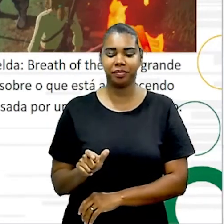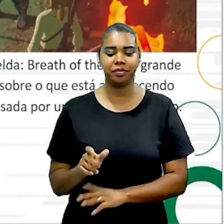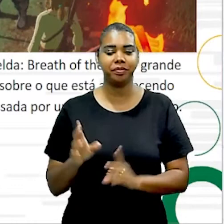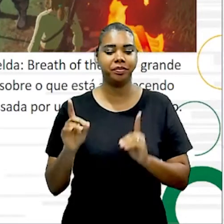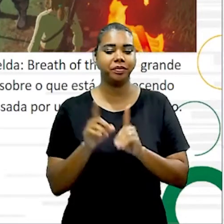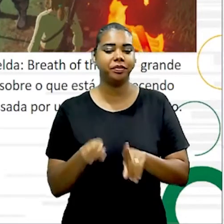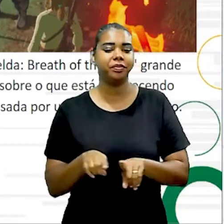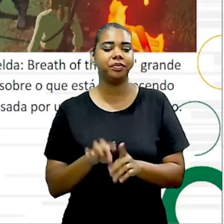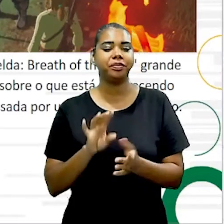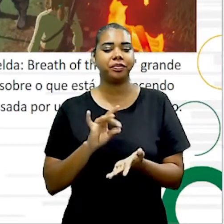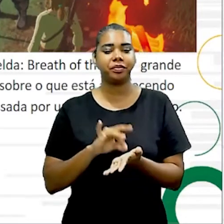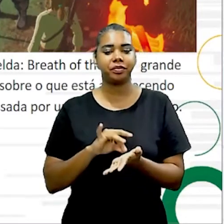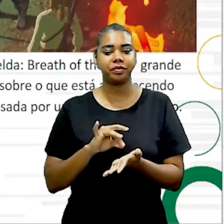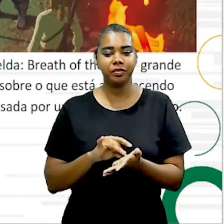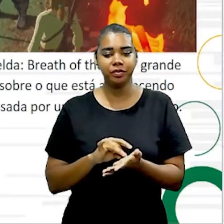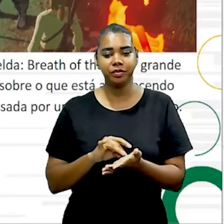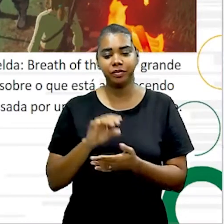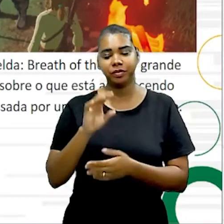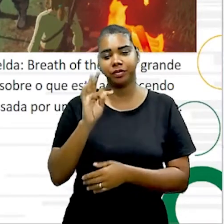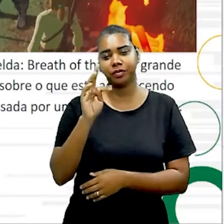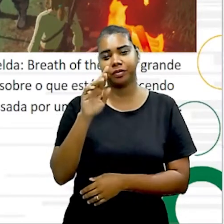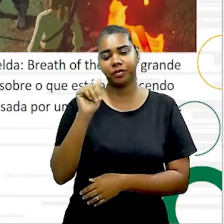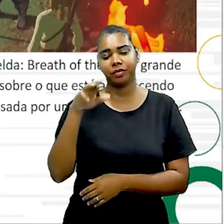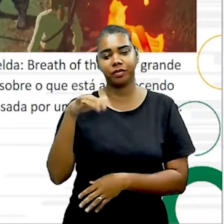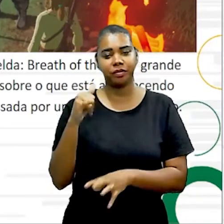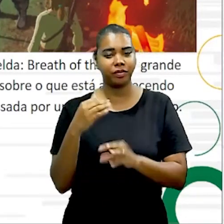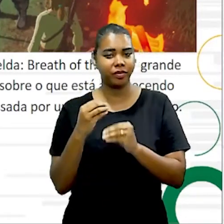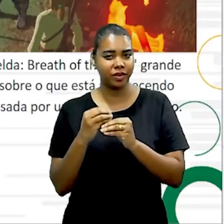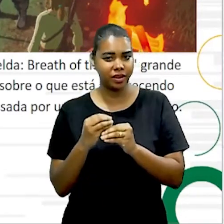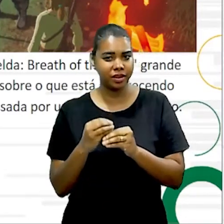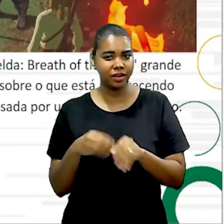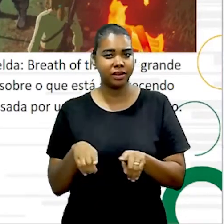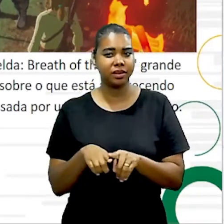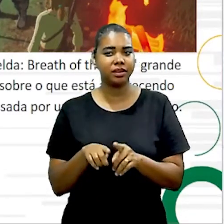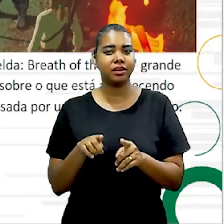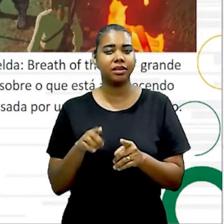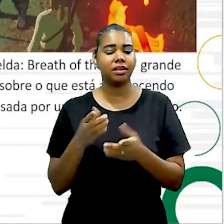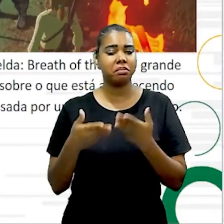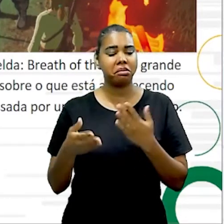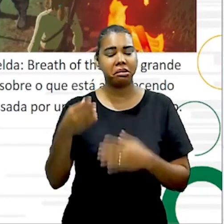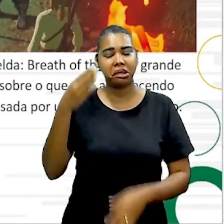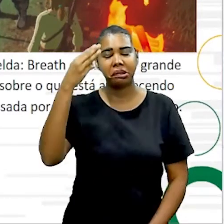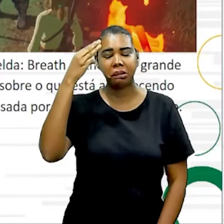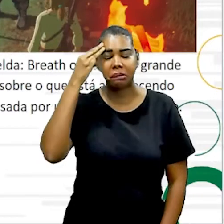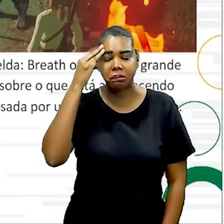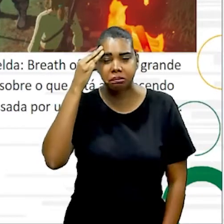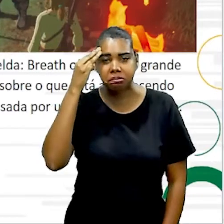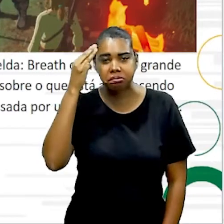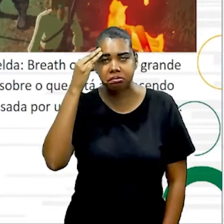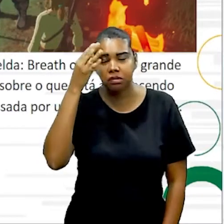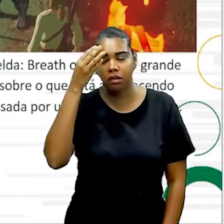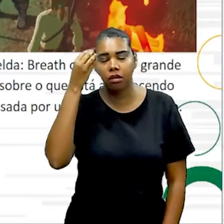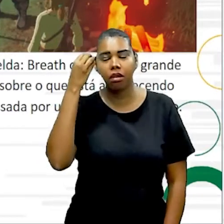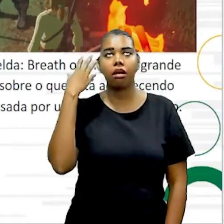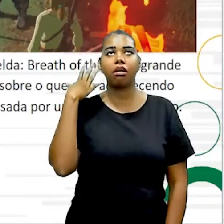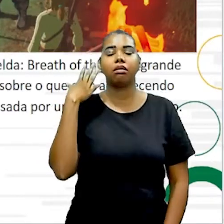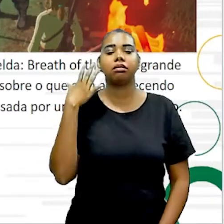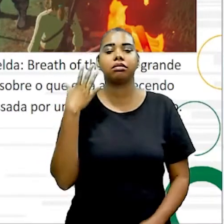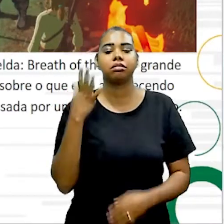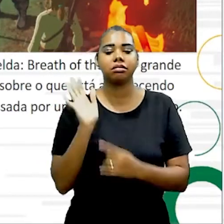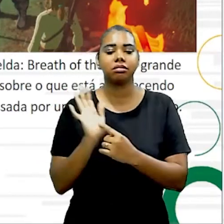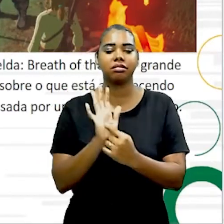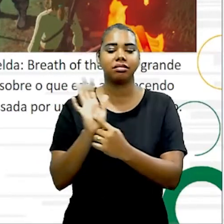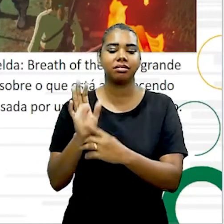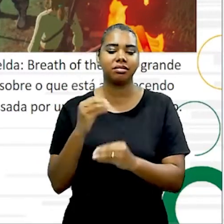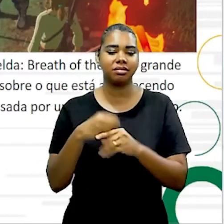às vezes, é você ter uma trama que o protagonista perde a memória. E é algo bem